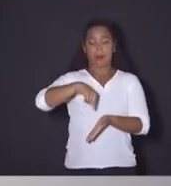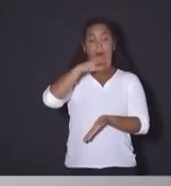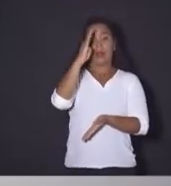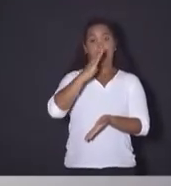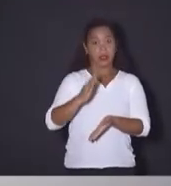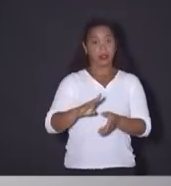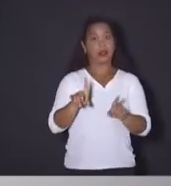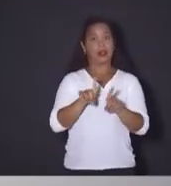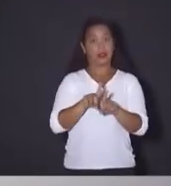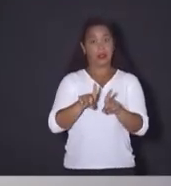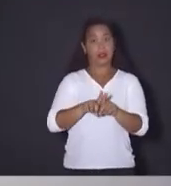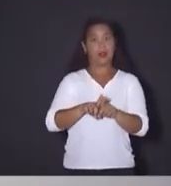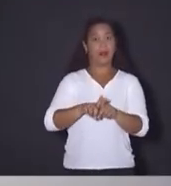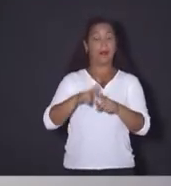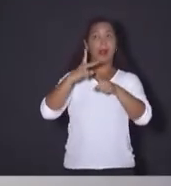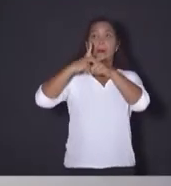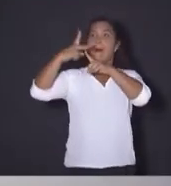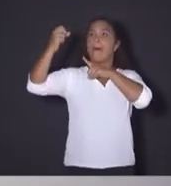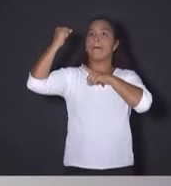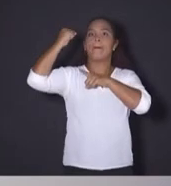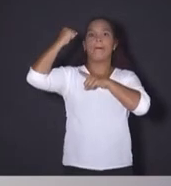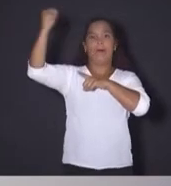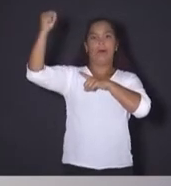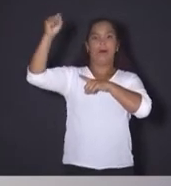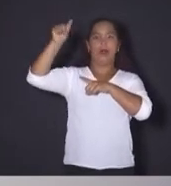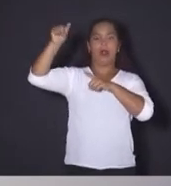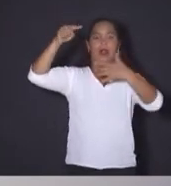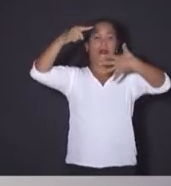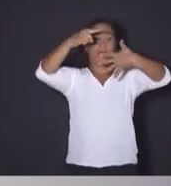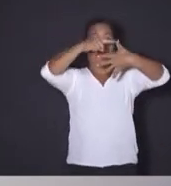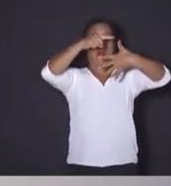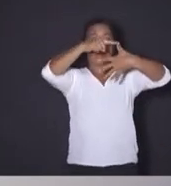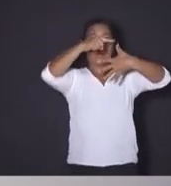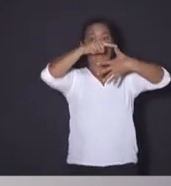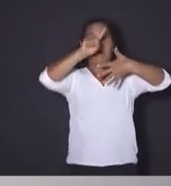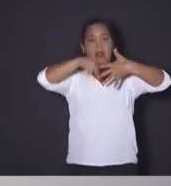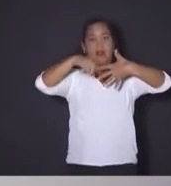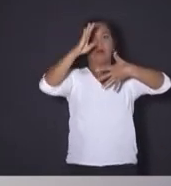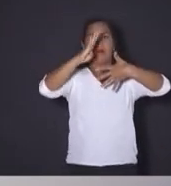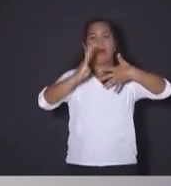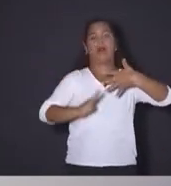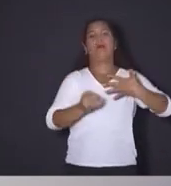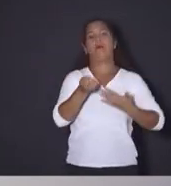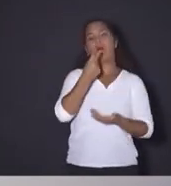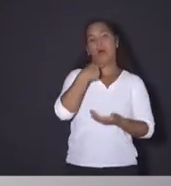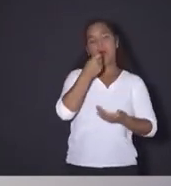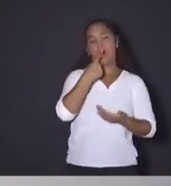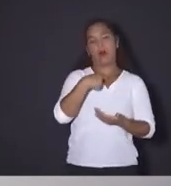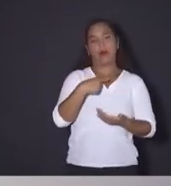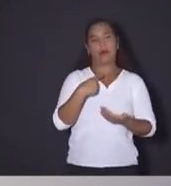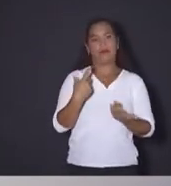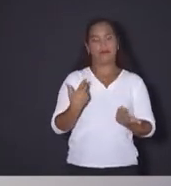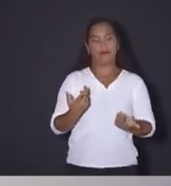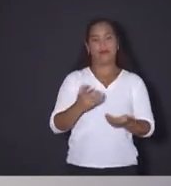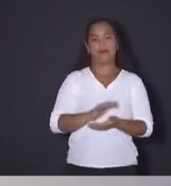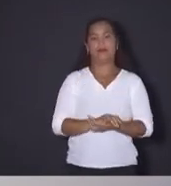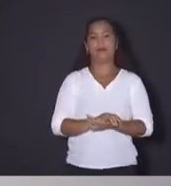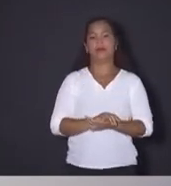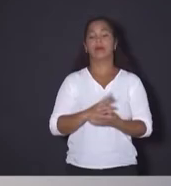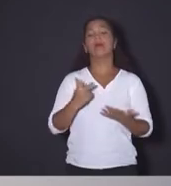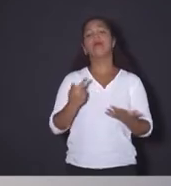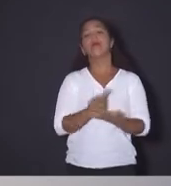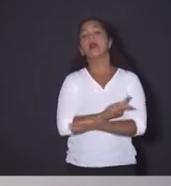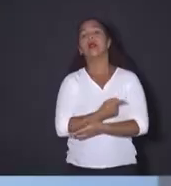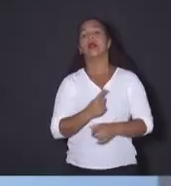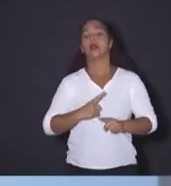de rivotril porque cresce a medicalização na sociedade que a gente vive né porque existe um processo que vem cada vez mais